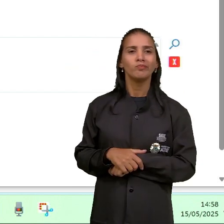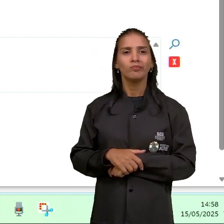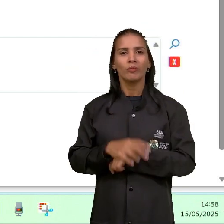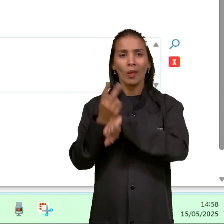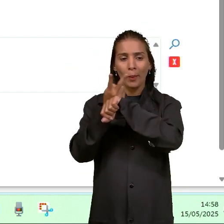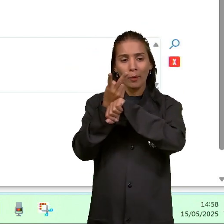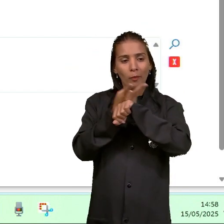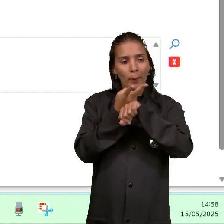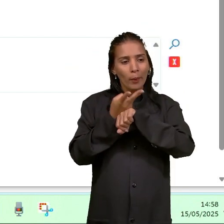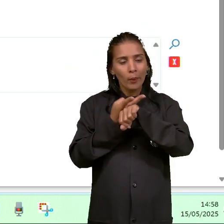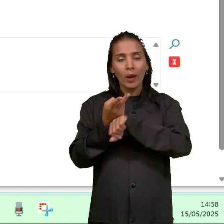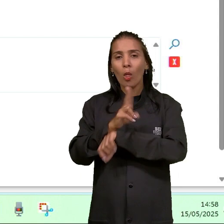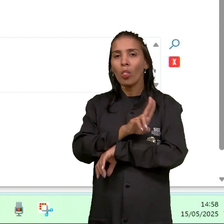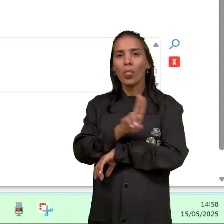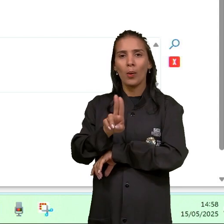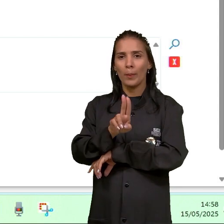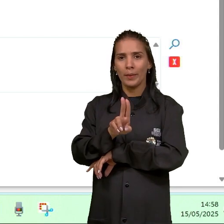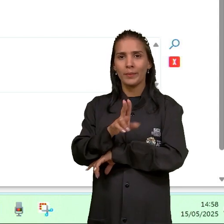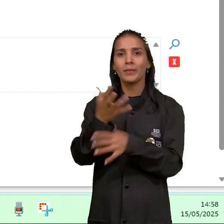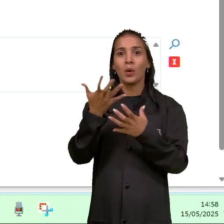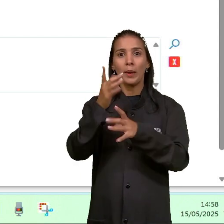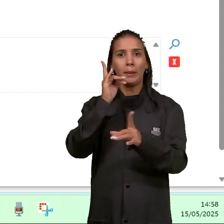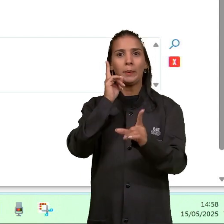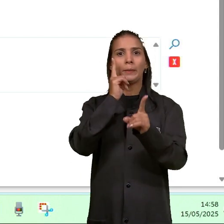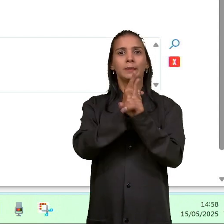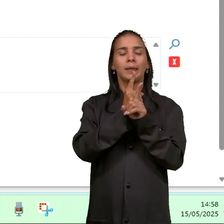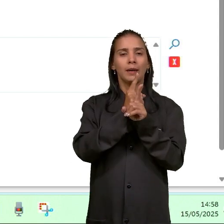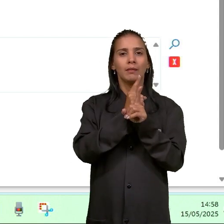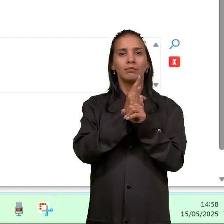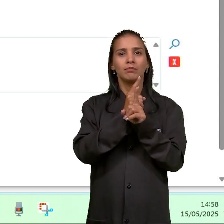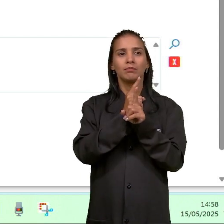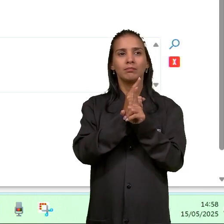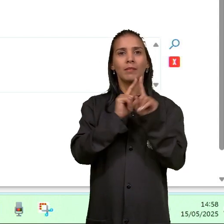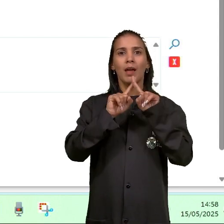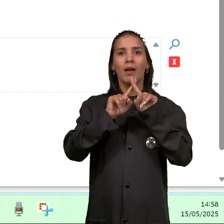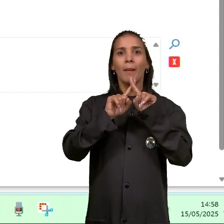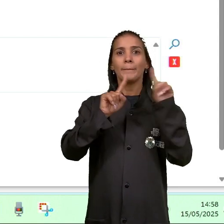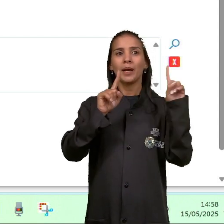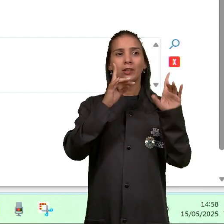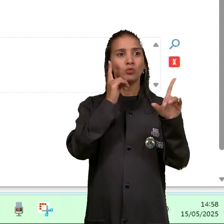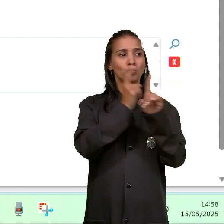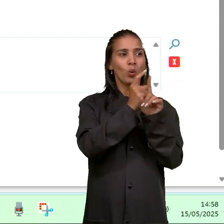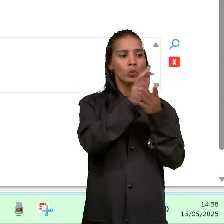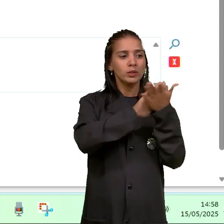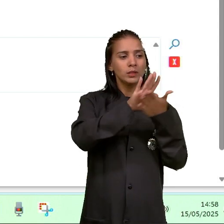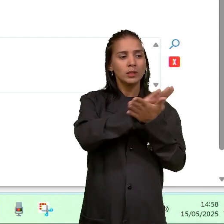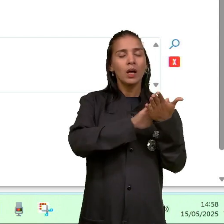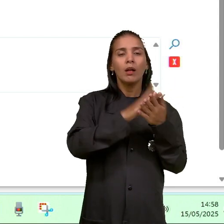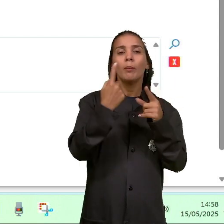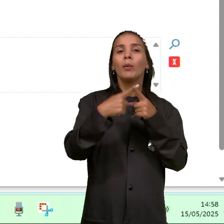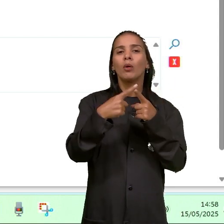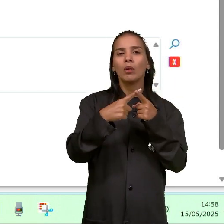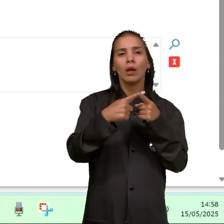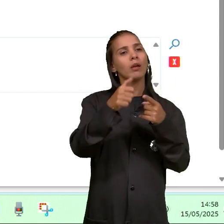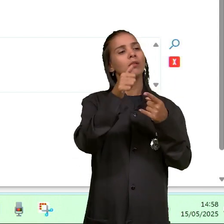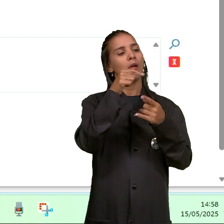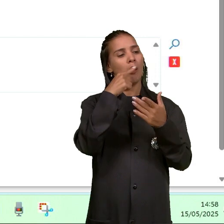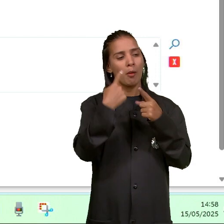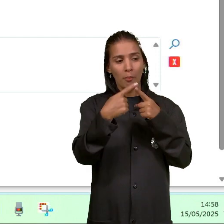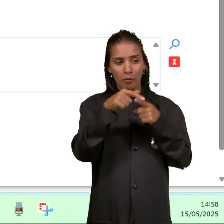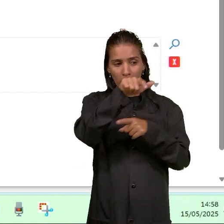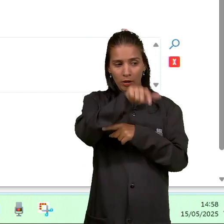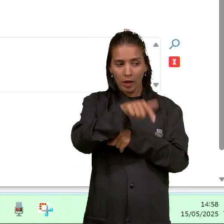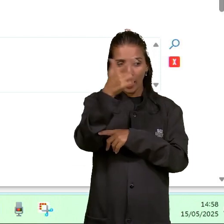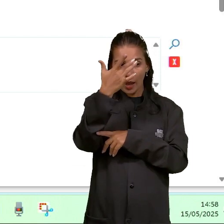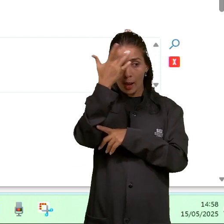eu coloquei aqui meu usuário, ele não encontrou. Por quê? Porque eu não sou um usuário externo, sou um usuário interno do sistema. Mas se eu